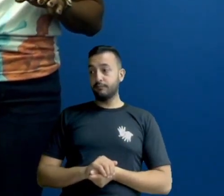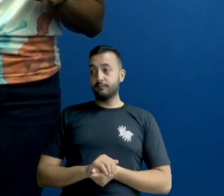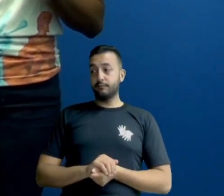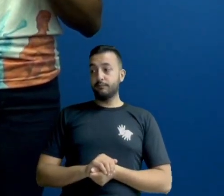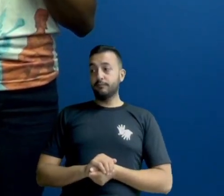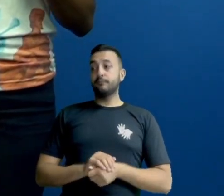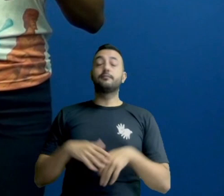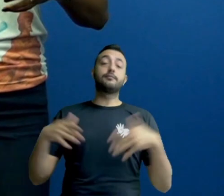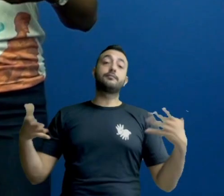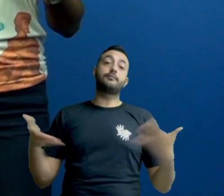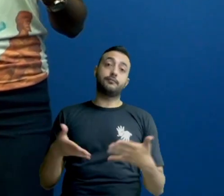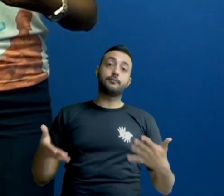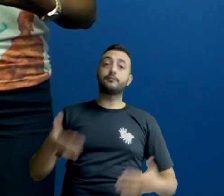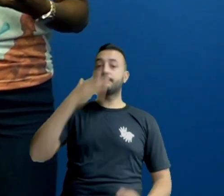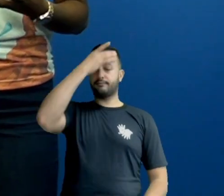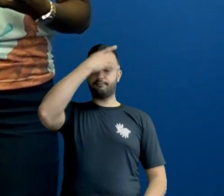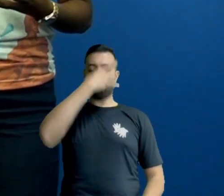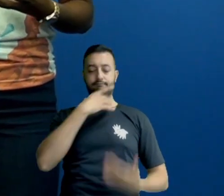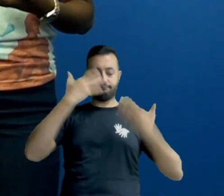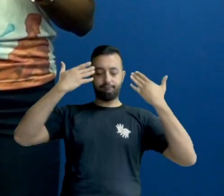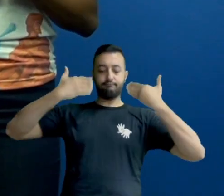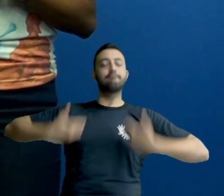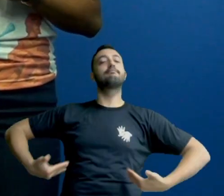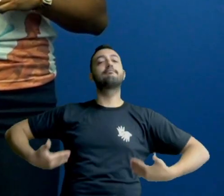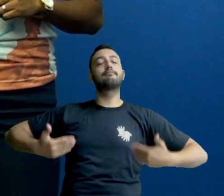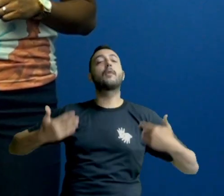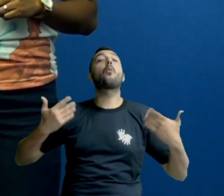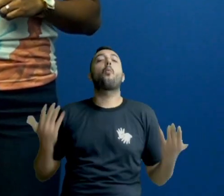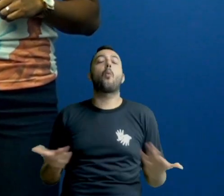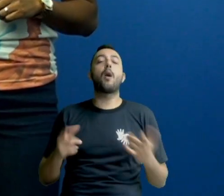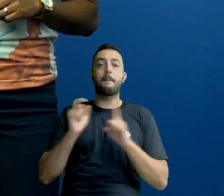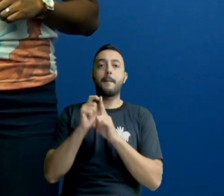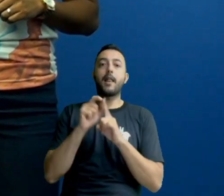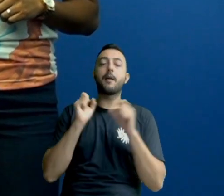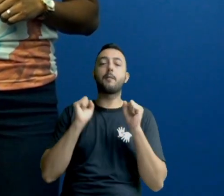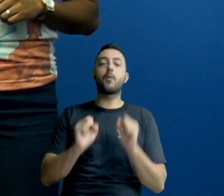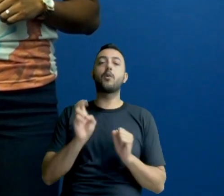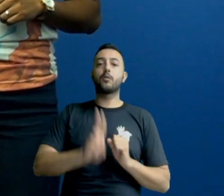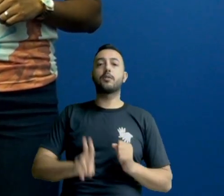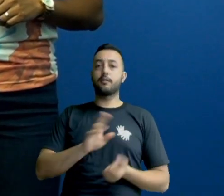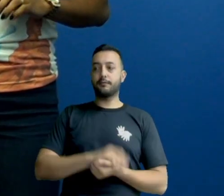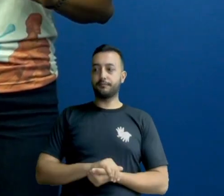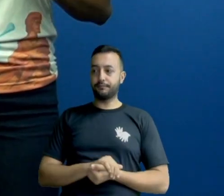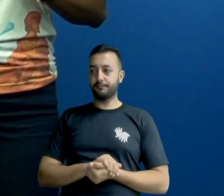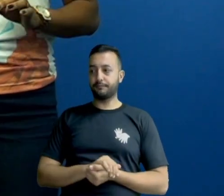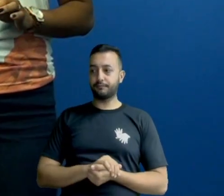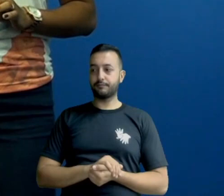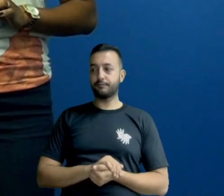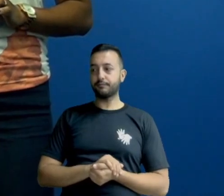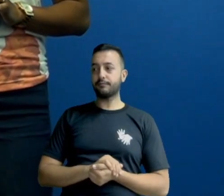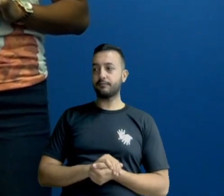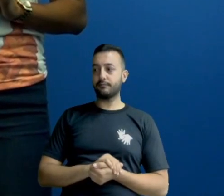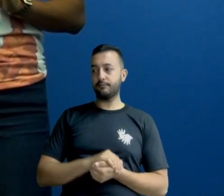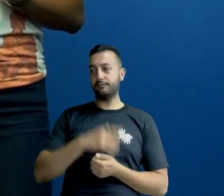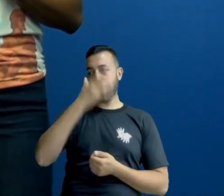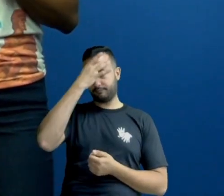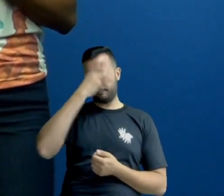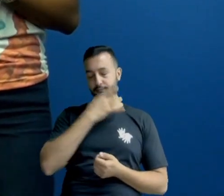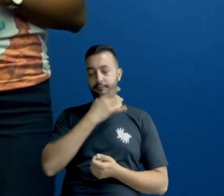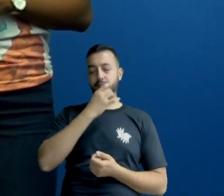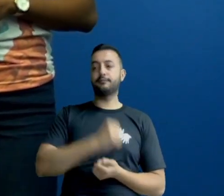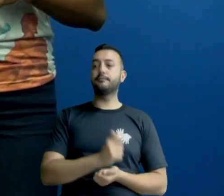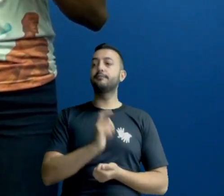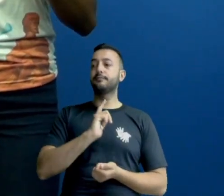Bom, agora, com relação à aparência, quais são as palavras que eu posso utilizar? Vamos às